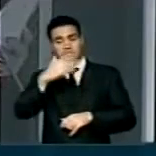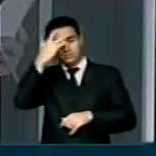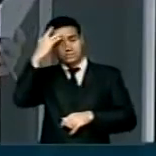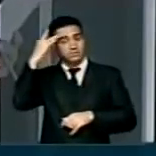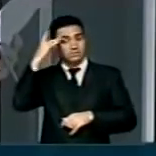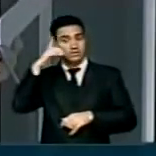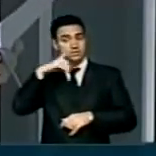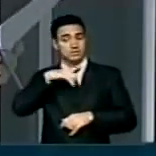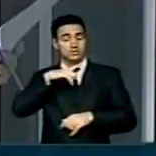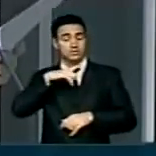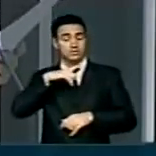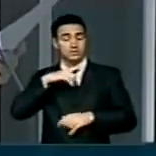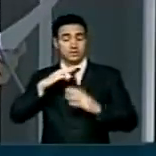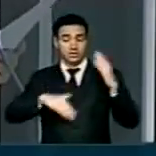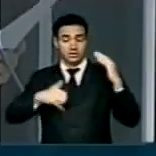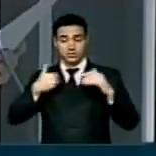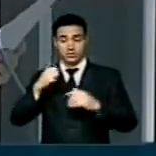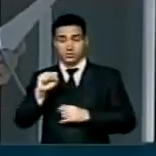de idade.